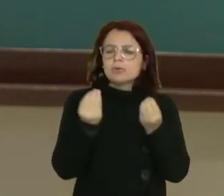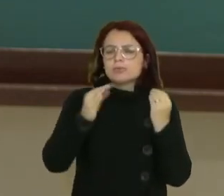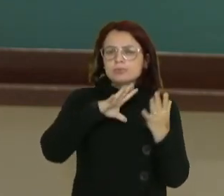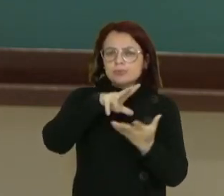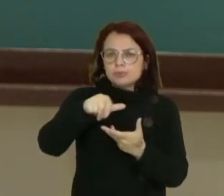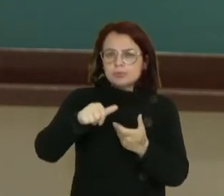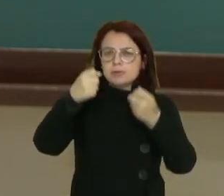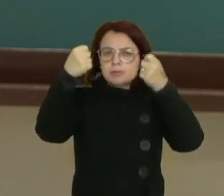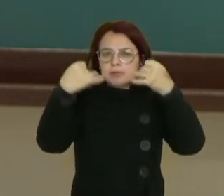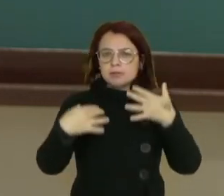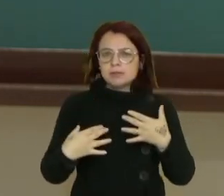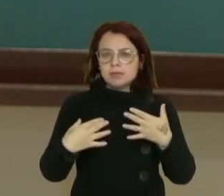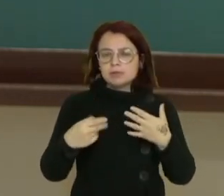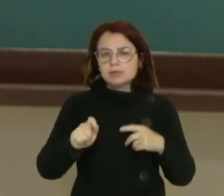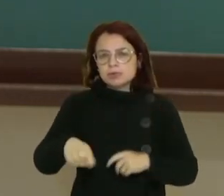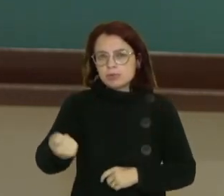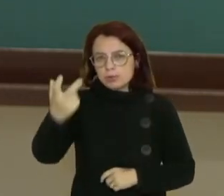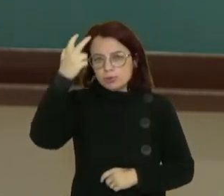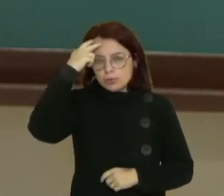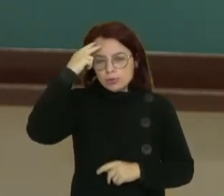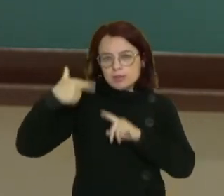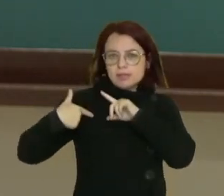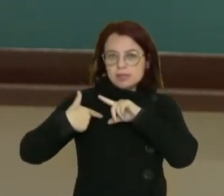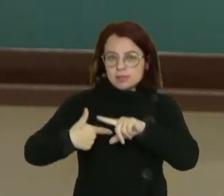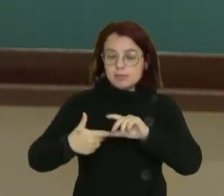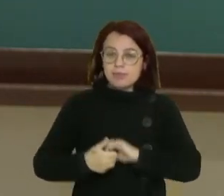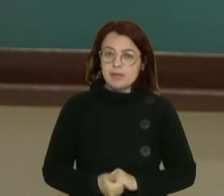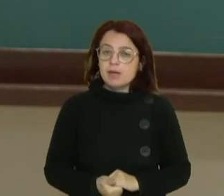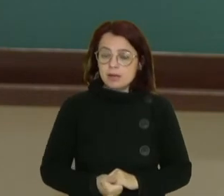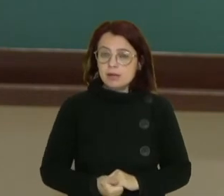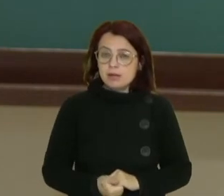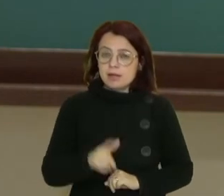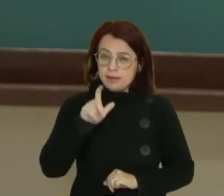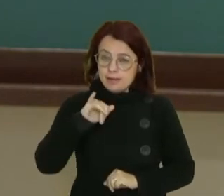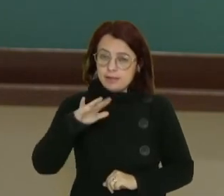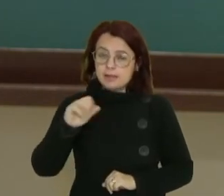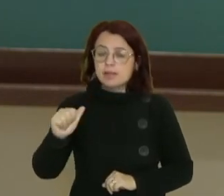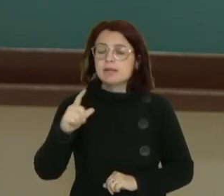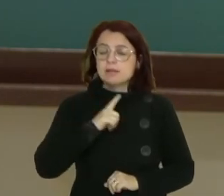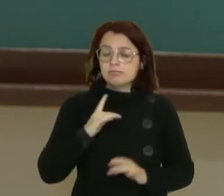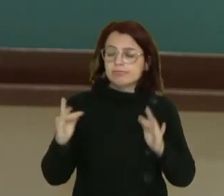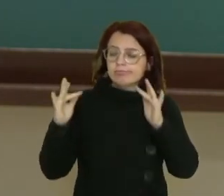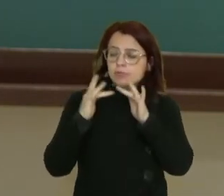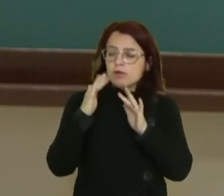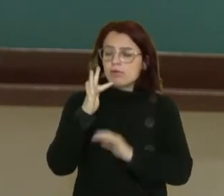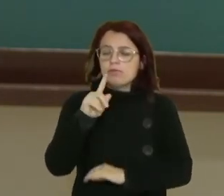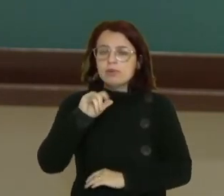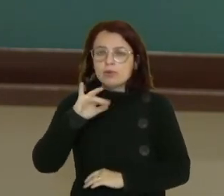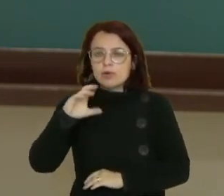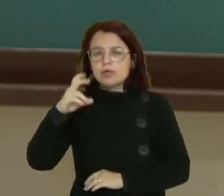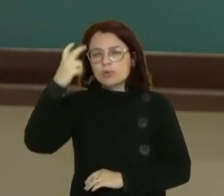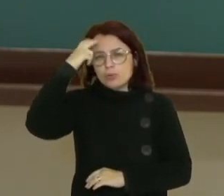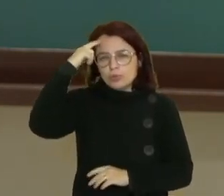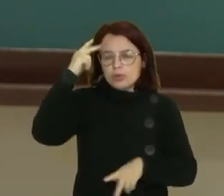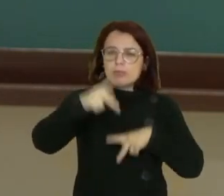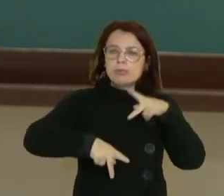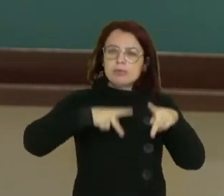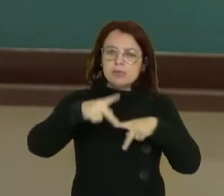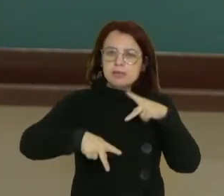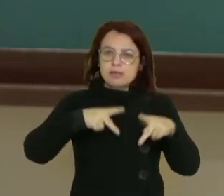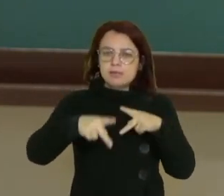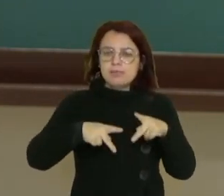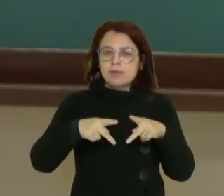mundo para determinada cultura e tradição. Já a lenda tem a ver com folclore, com a cultura popular. O conto é uma